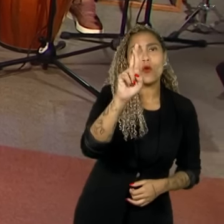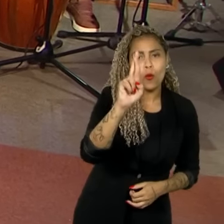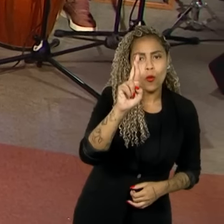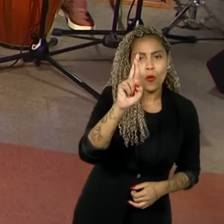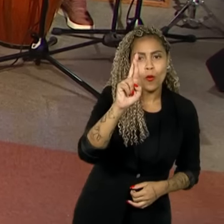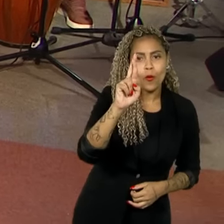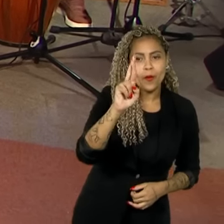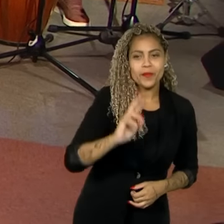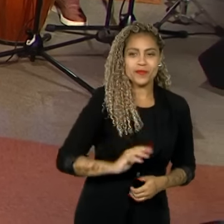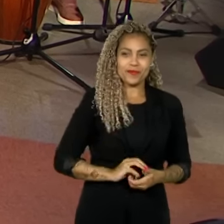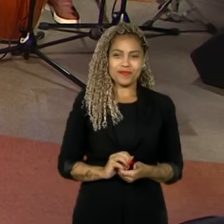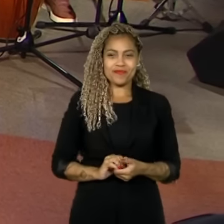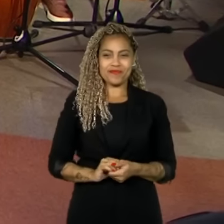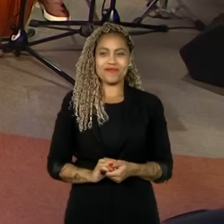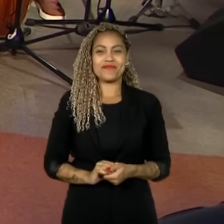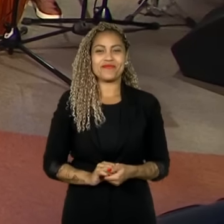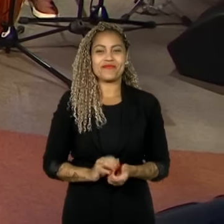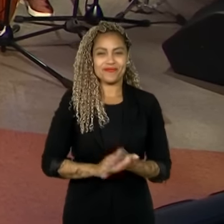Budóia!